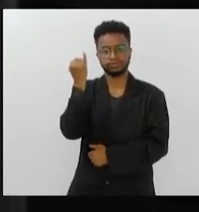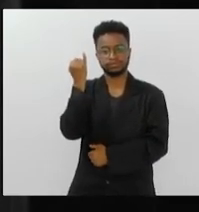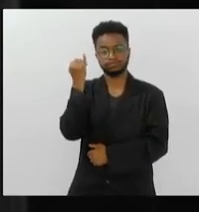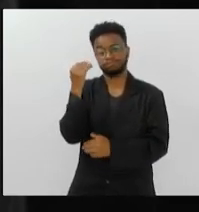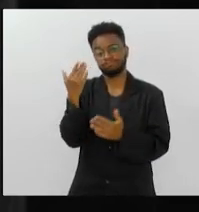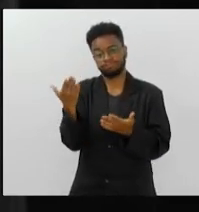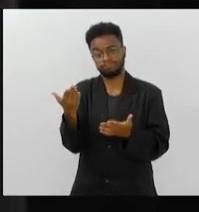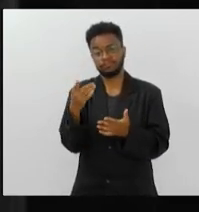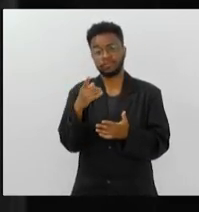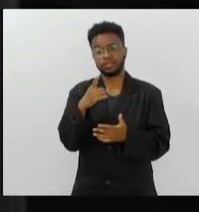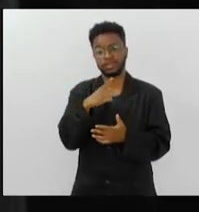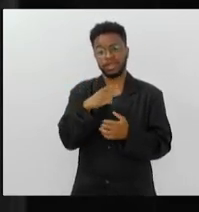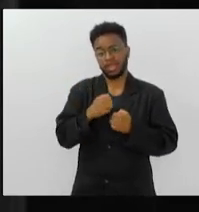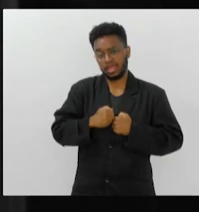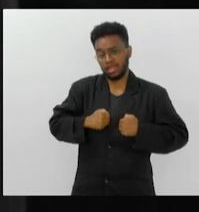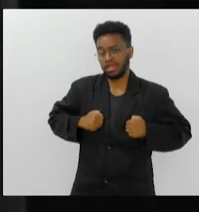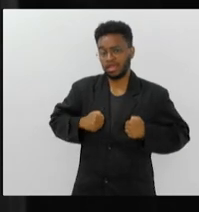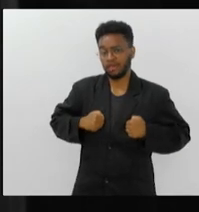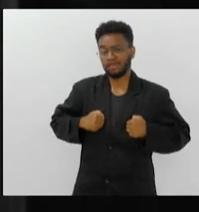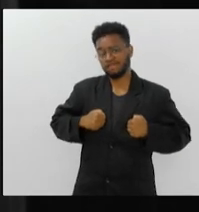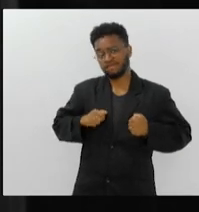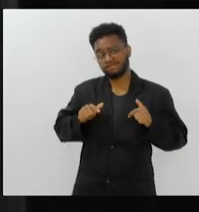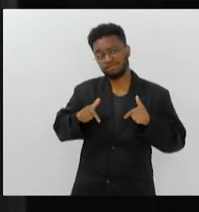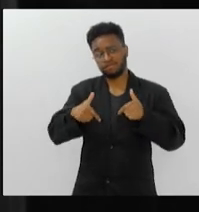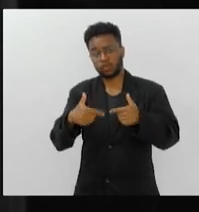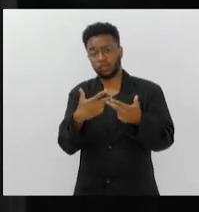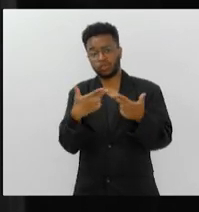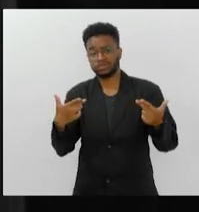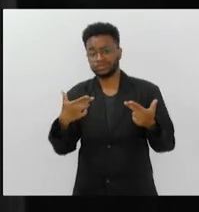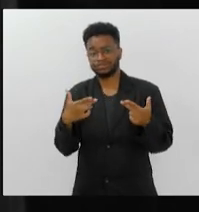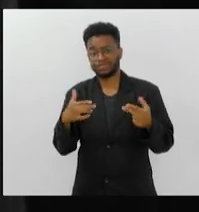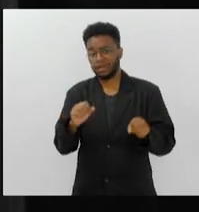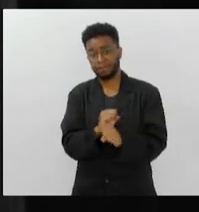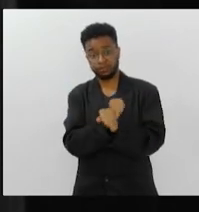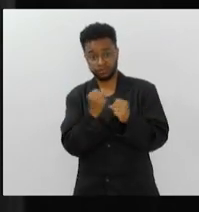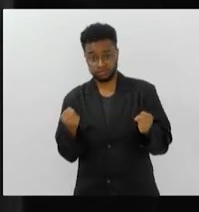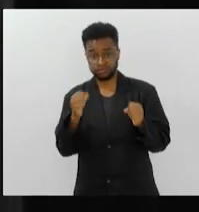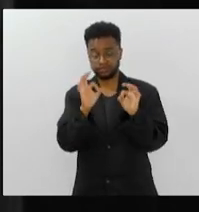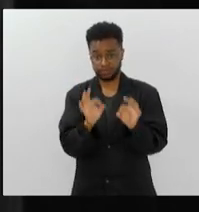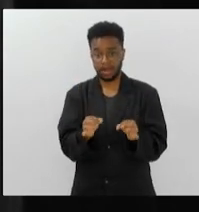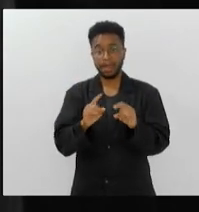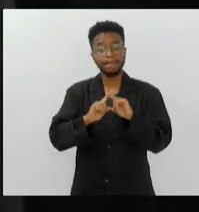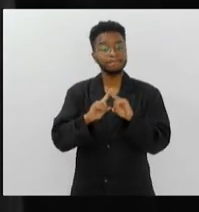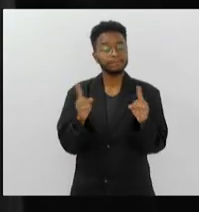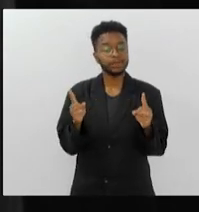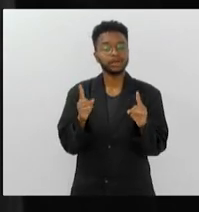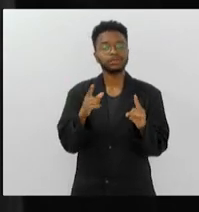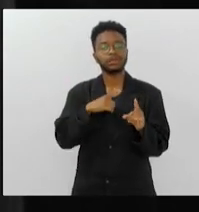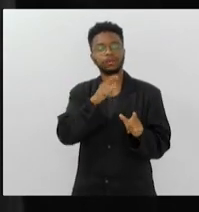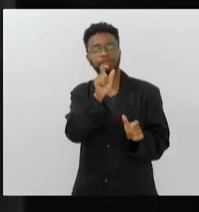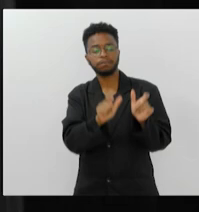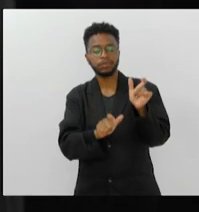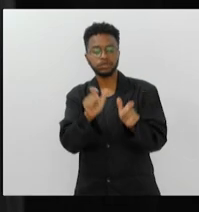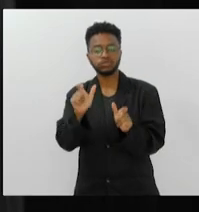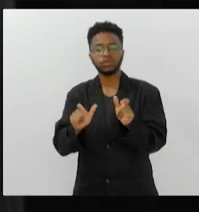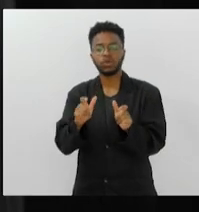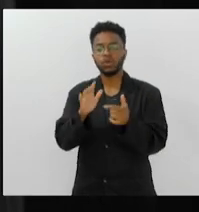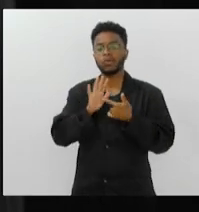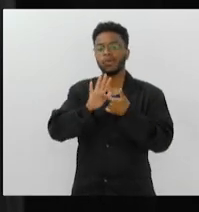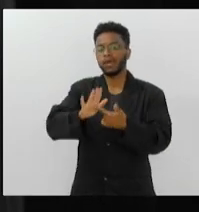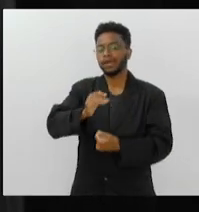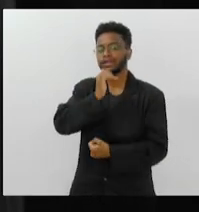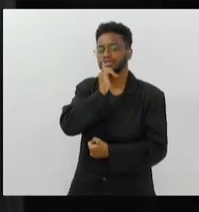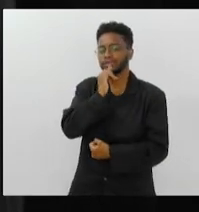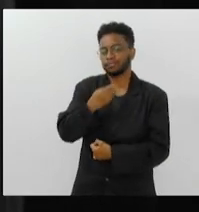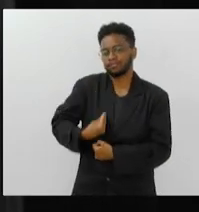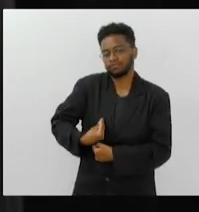Primeiro, os super-heróis fazem feitos que não são possíveis, mas aqueles grandes, aquelas grandes pessoas que são os nossos exemplos de